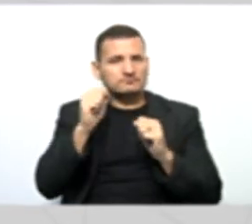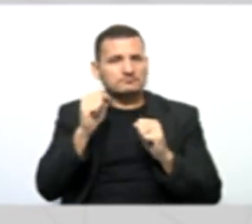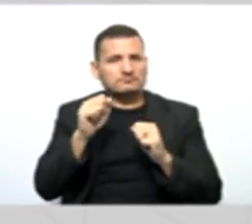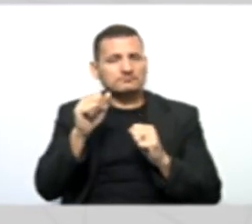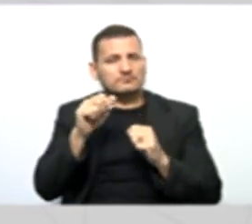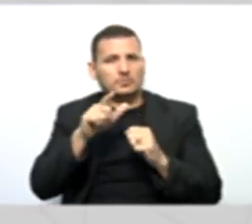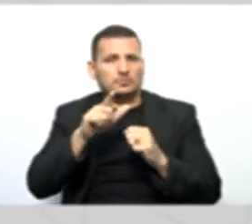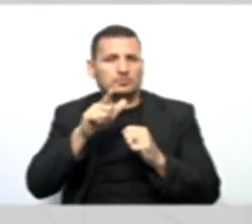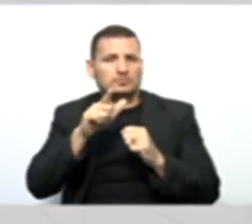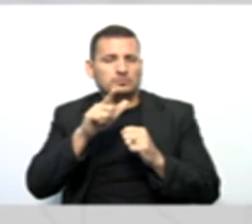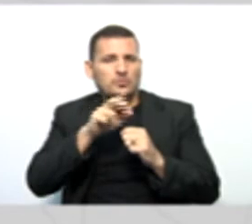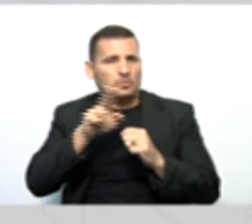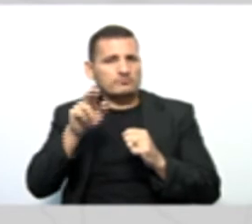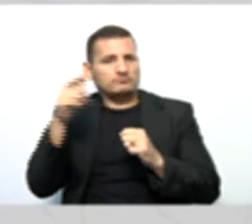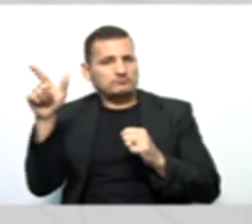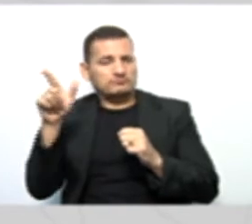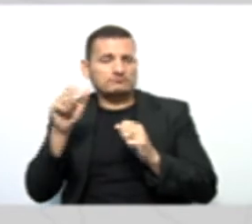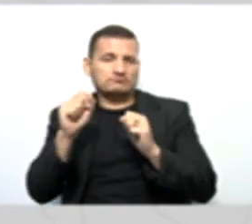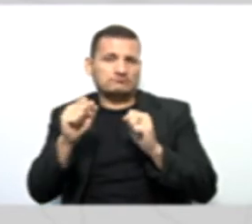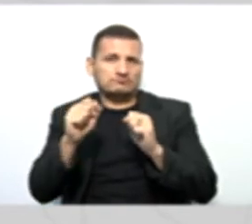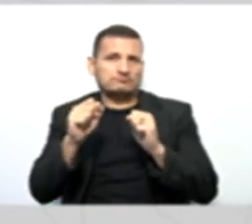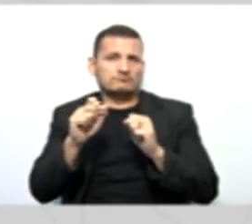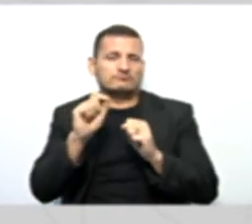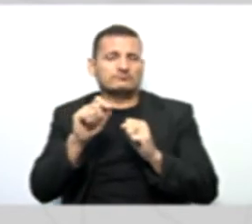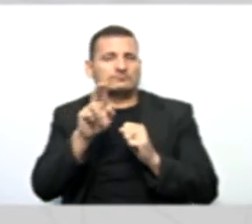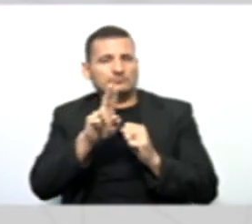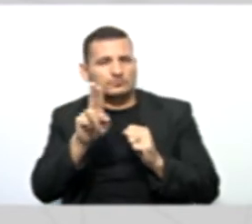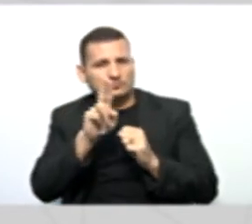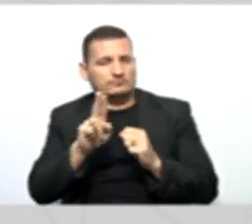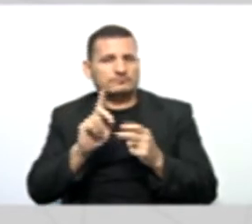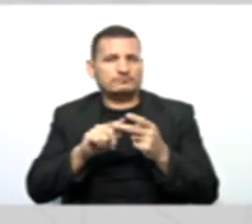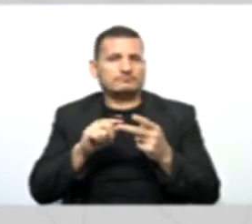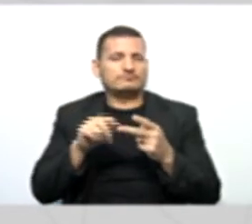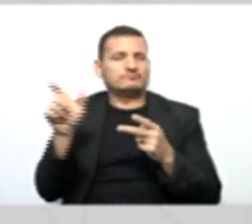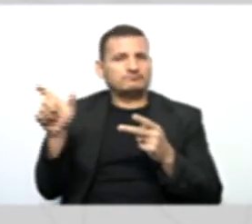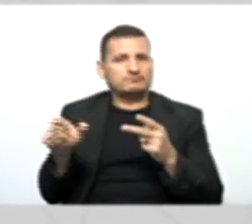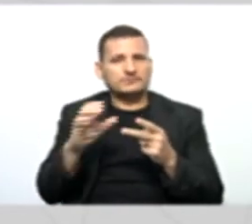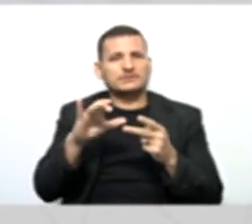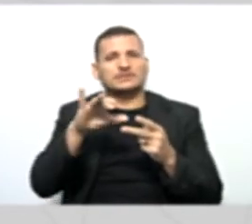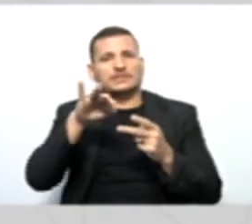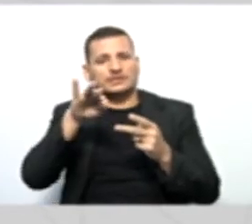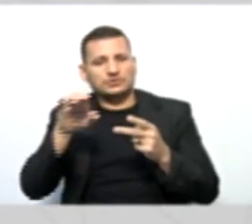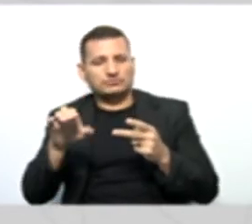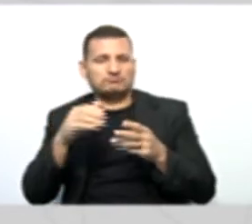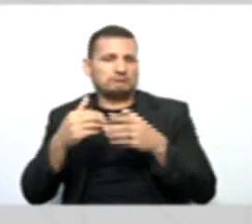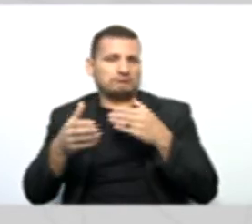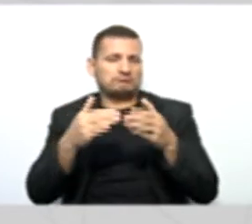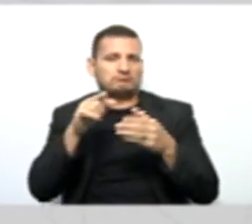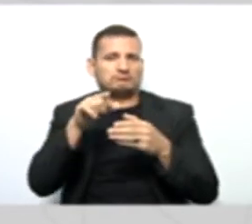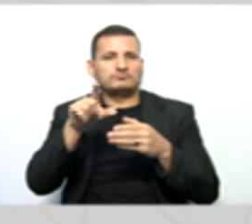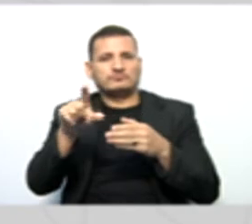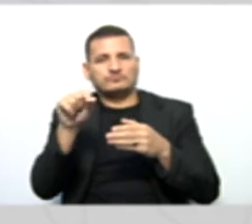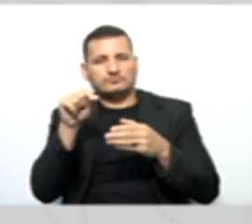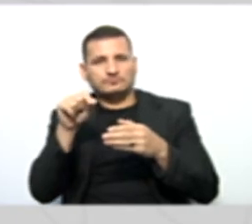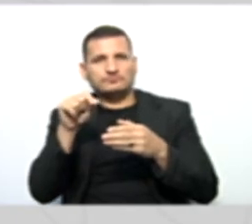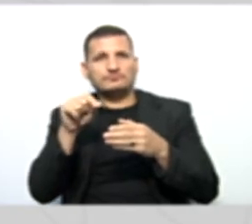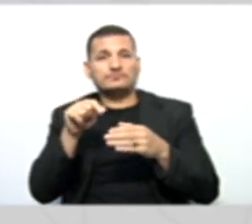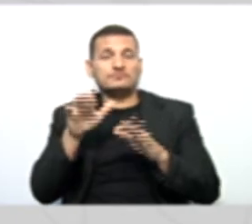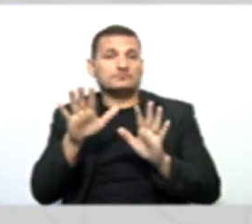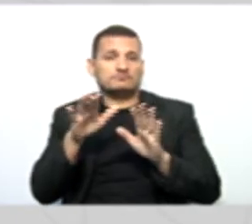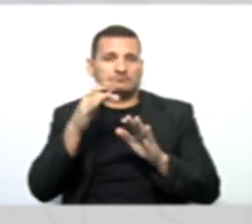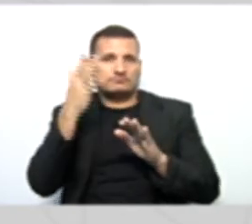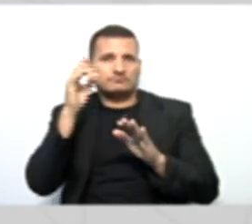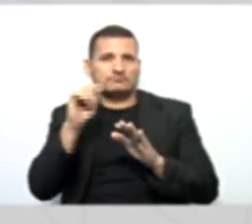nome aqui, professor? Poderia. Poderia ser usuário, poderia ser cliente, você que vai escolher. Mas para ficar mais fácil, eu coloquei o